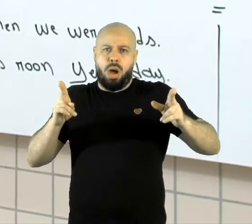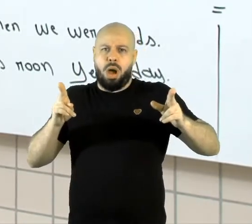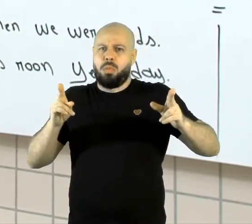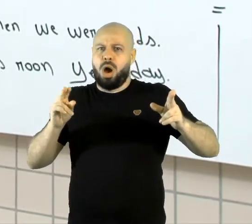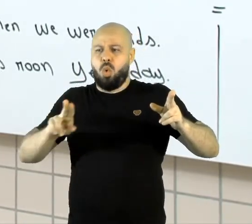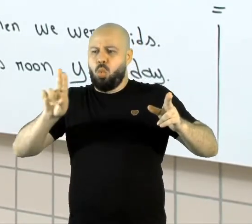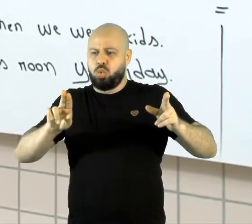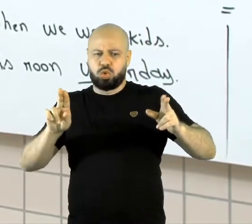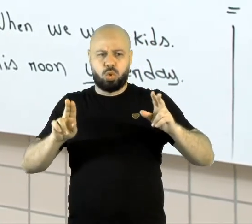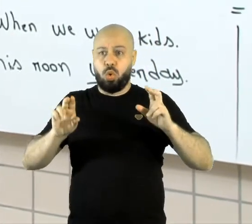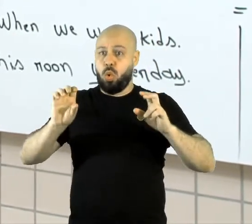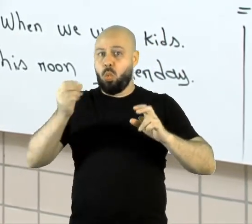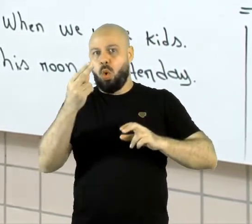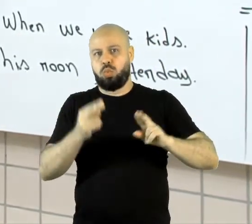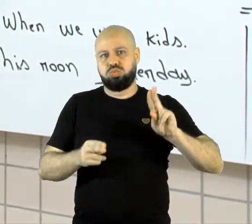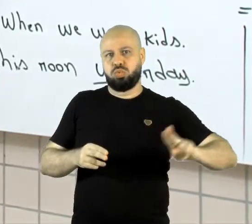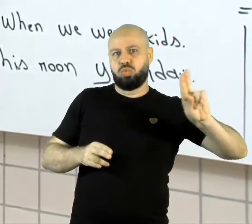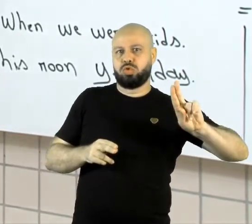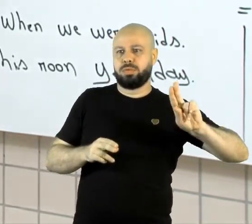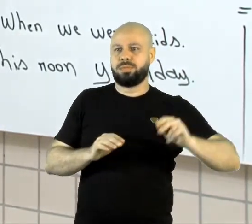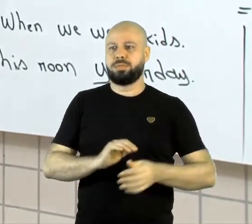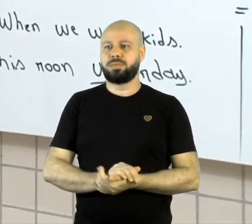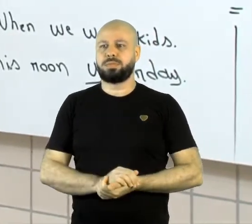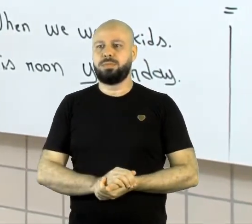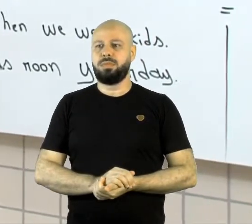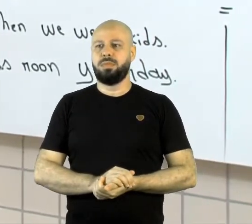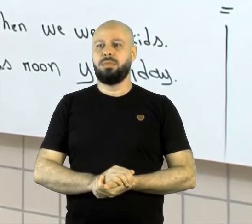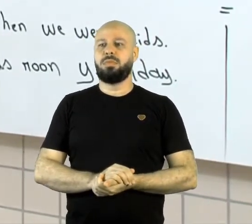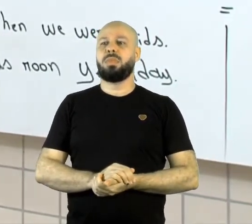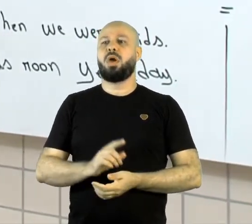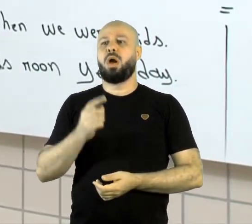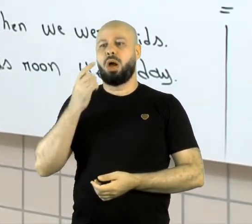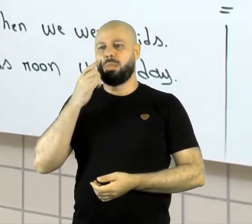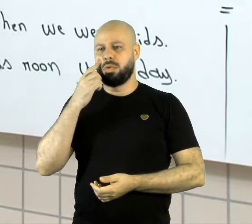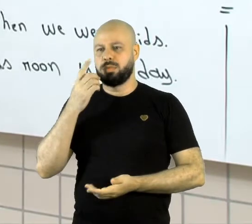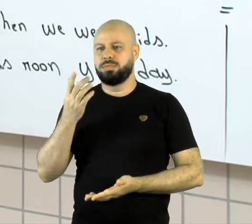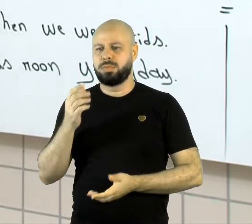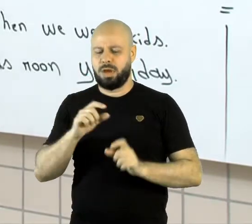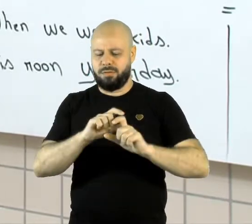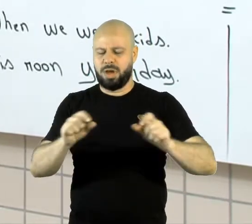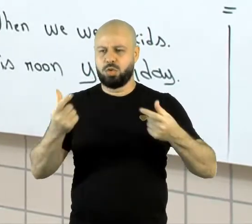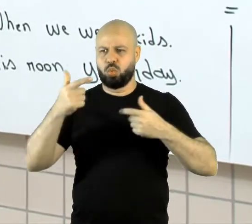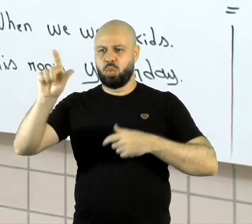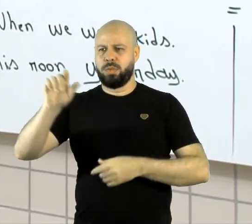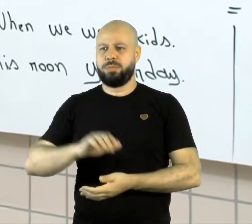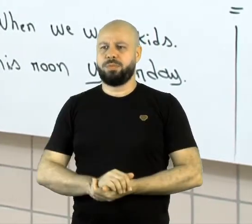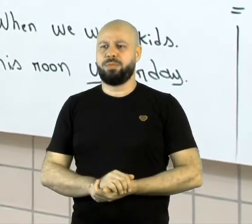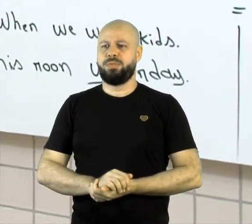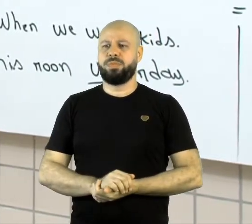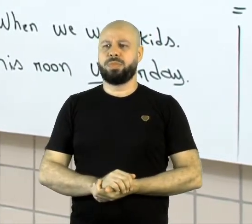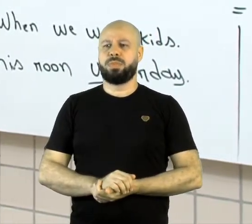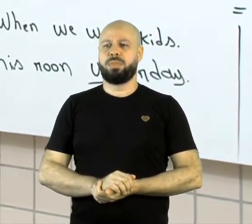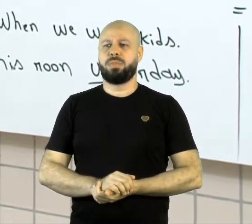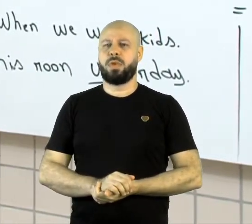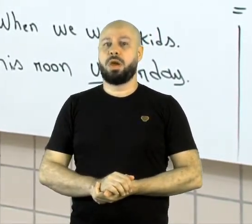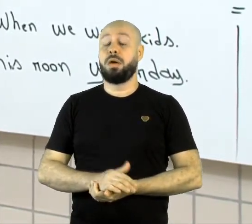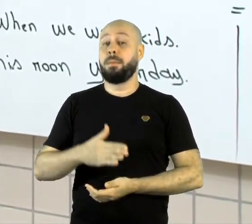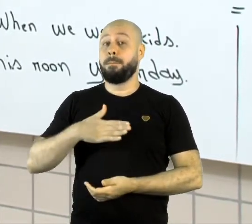sister did not clean this room yesterday. Olha só, eu estou falando aqui que,